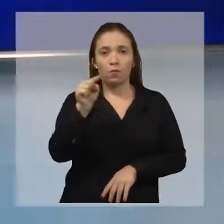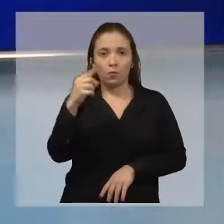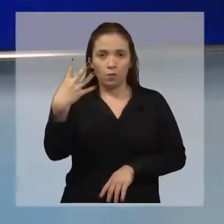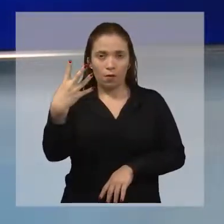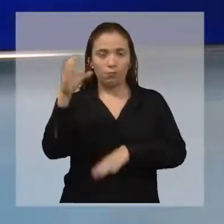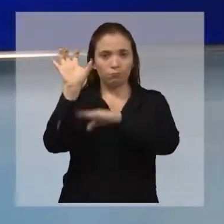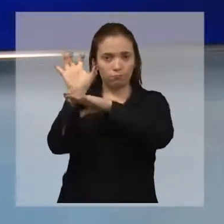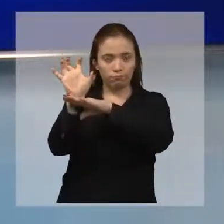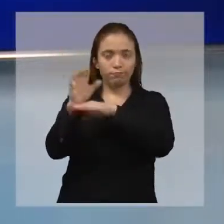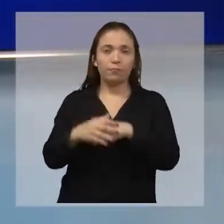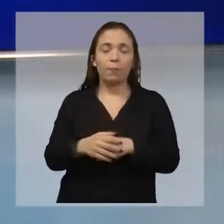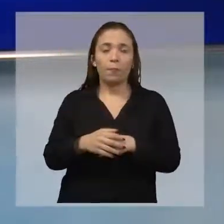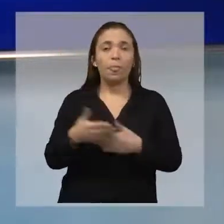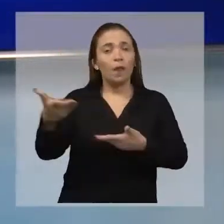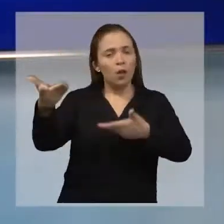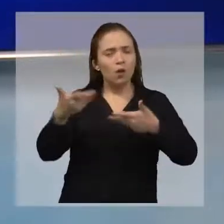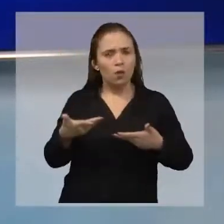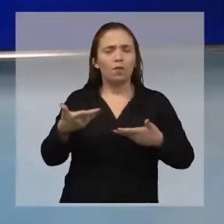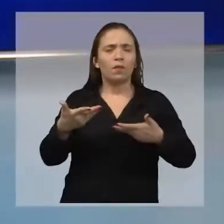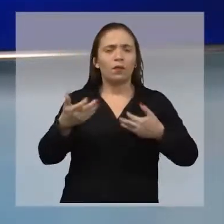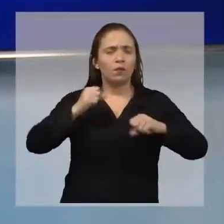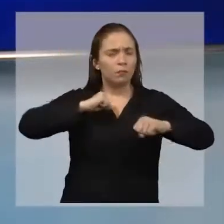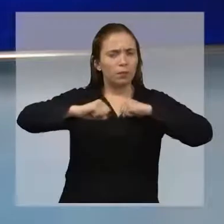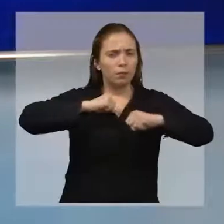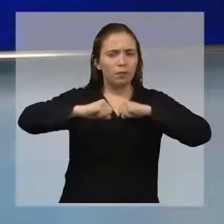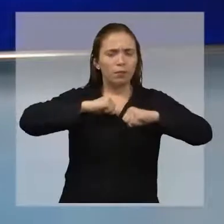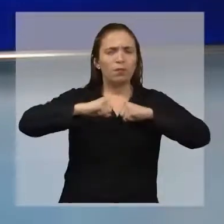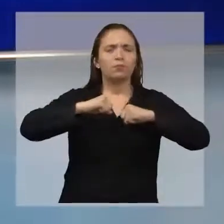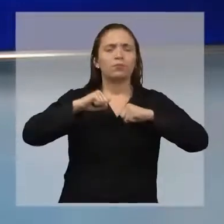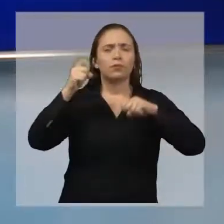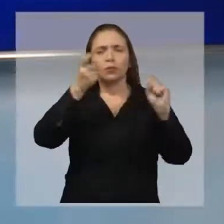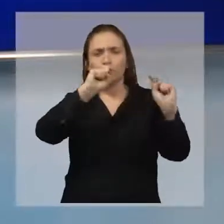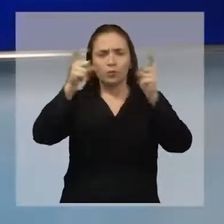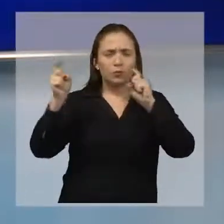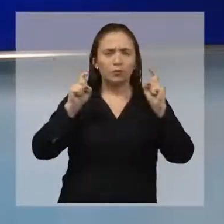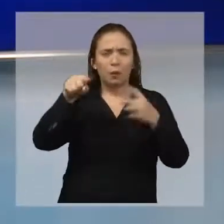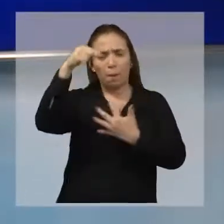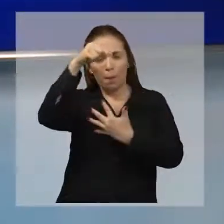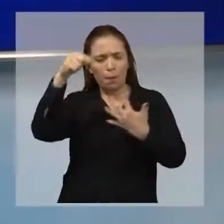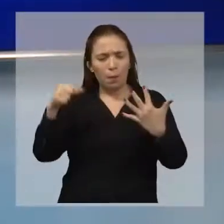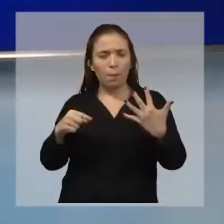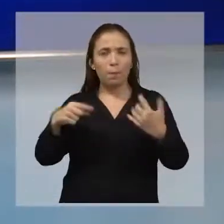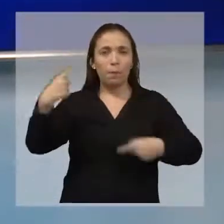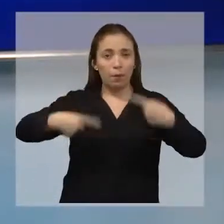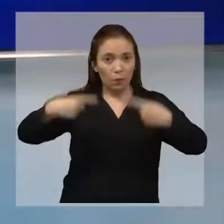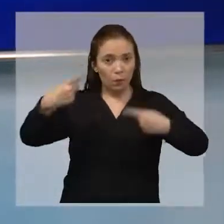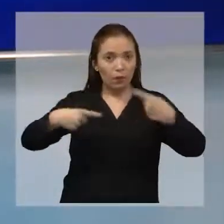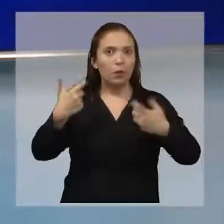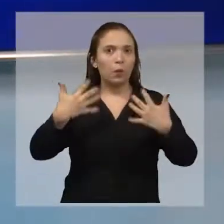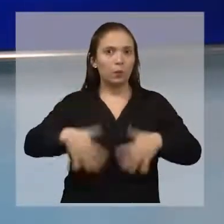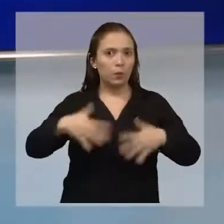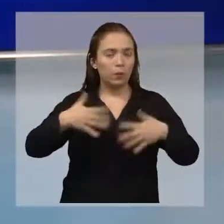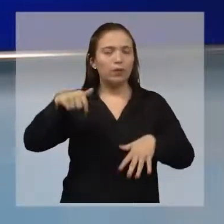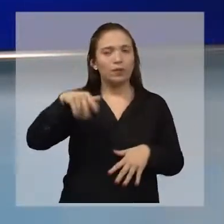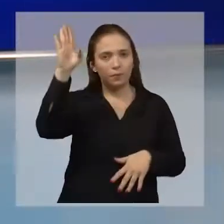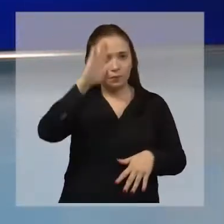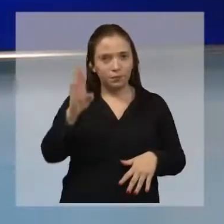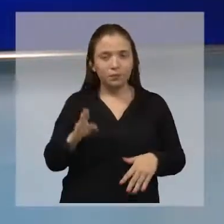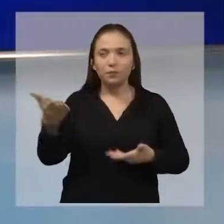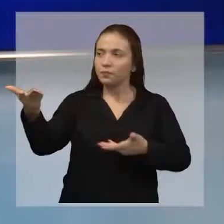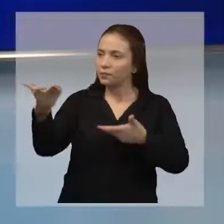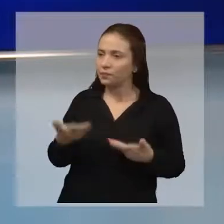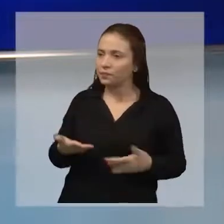digital. E para debatermos os vários aspectos de toda essa discussão, de toda esta pauta política bastante movimentada do Brasil, nós temos